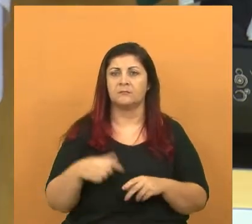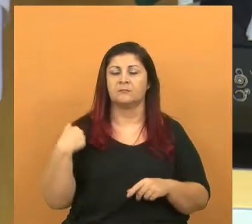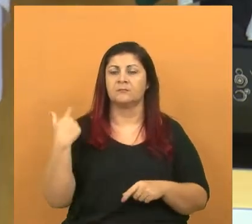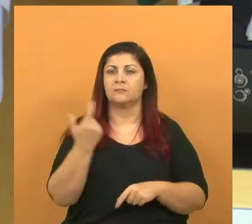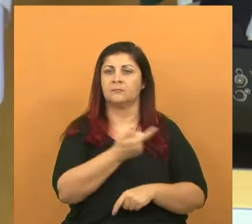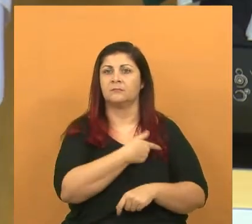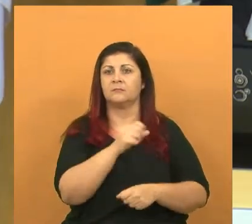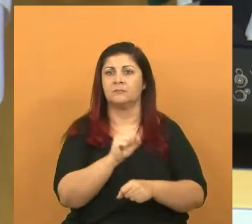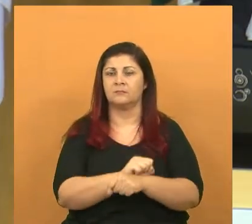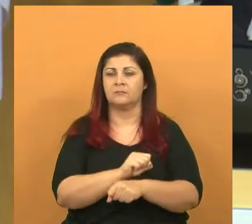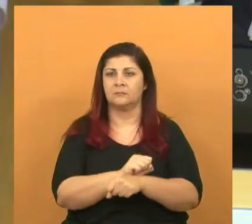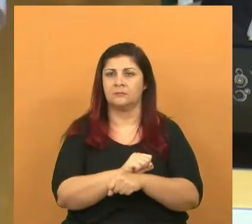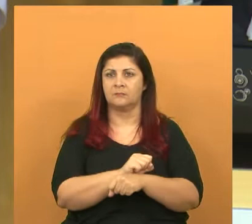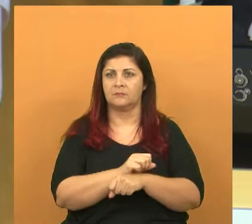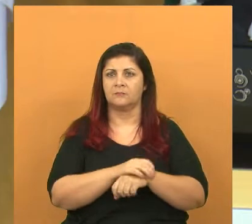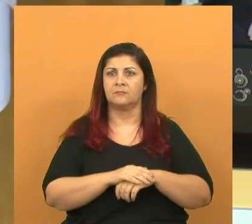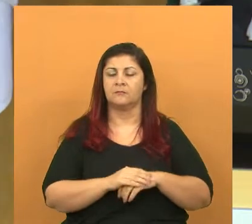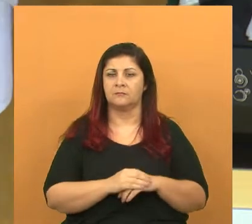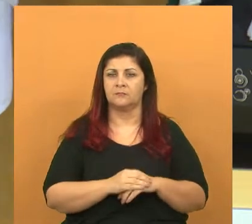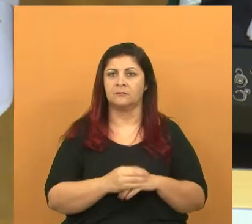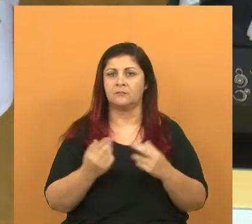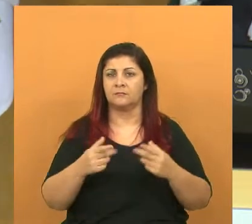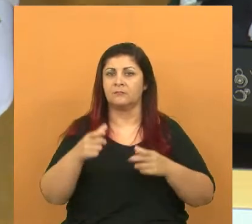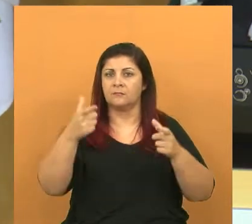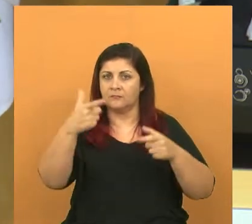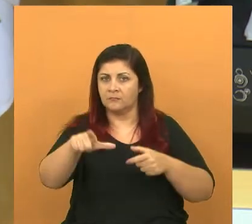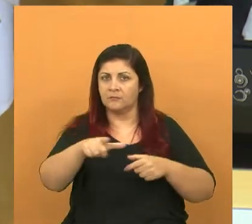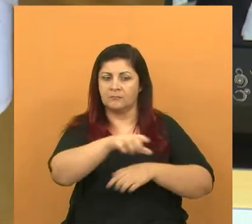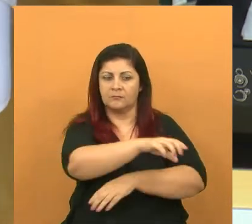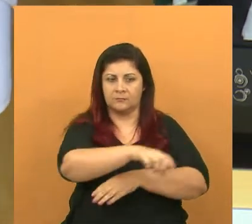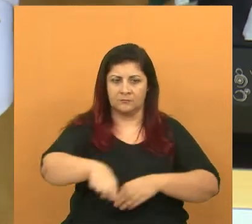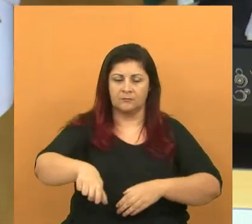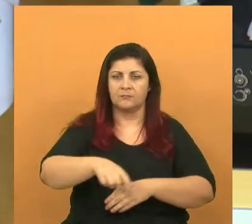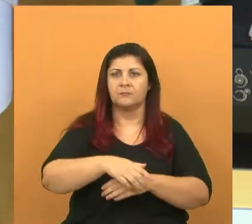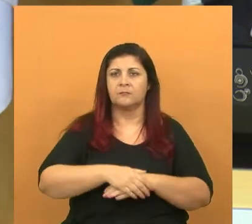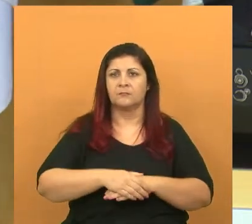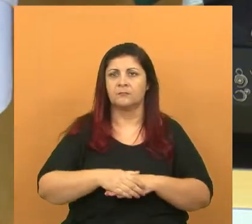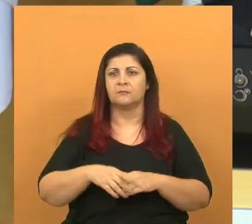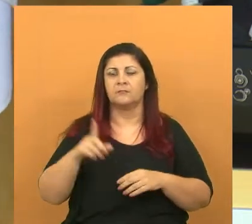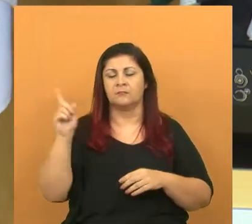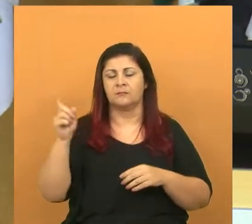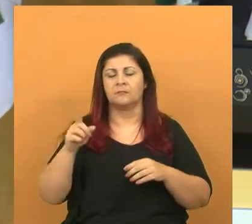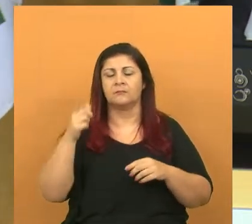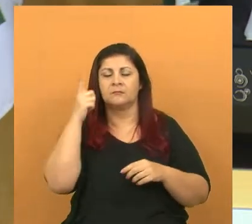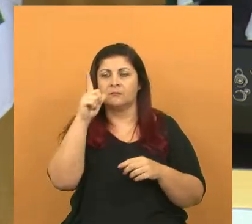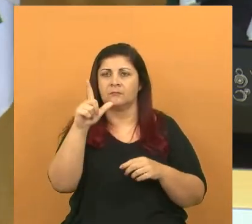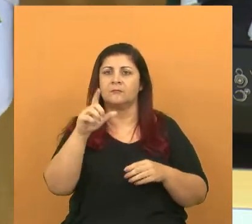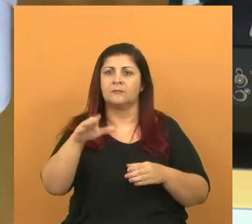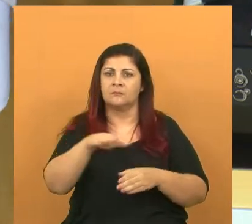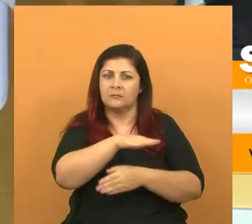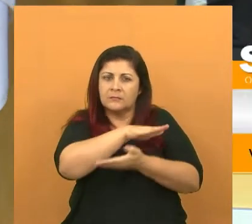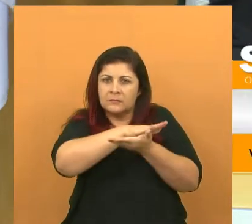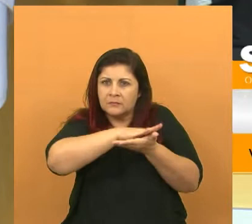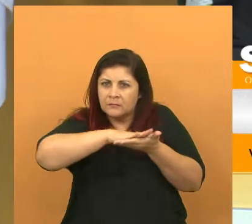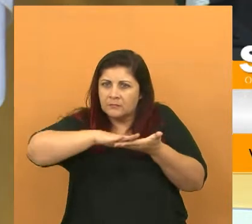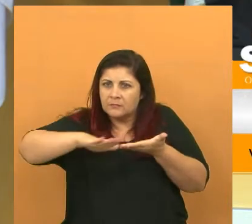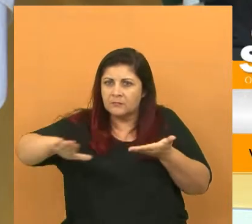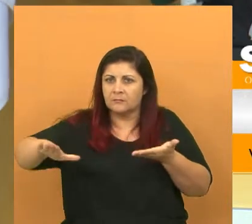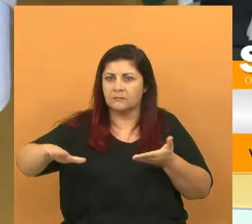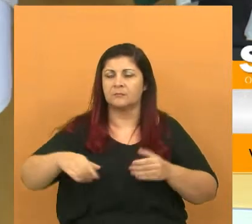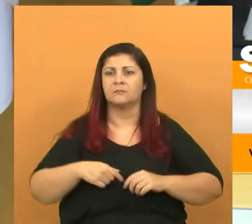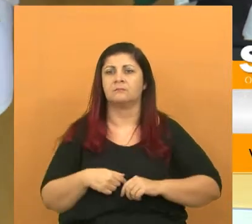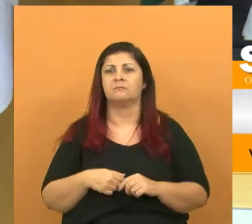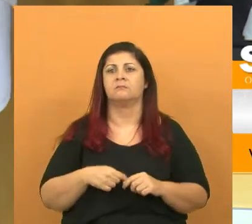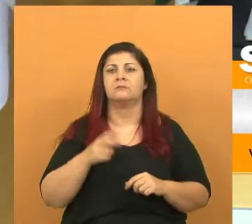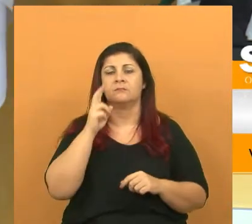que assim como outras que também necessitam a rua dom josé primeiro é seja contemplado com esse serviço e estarei